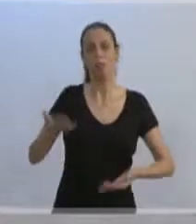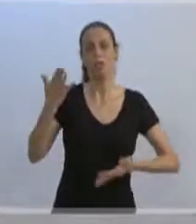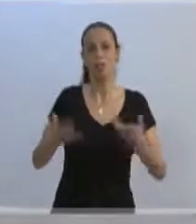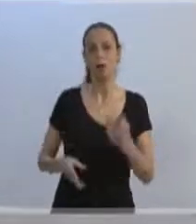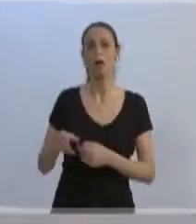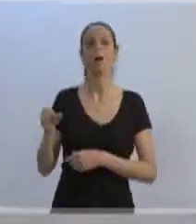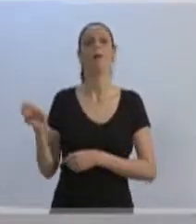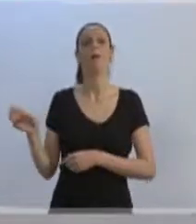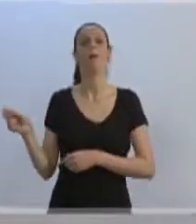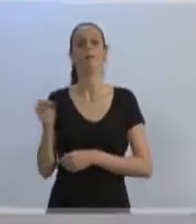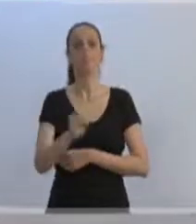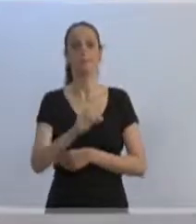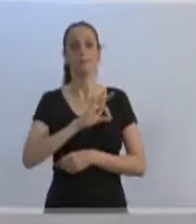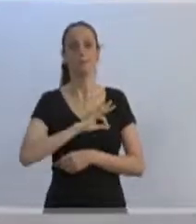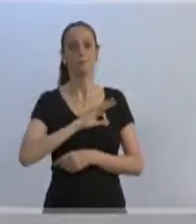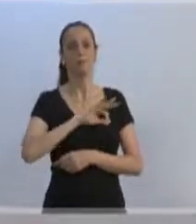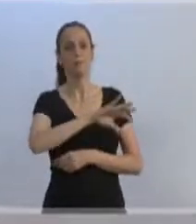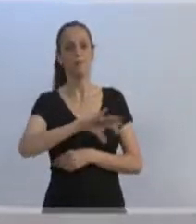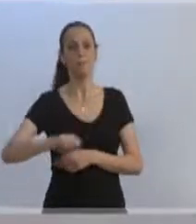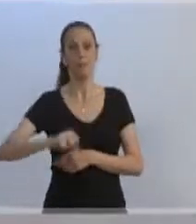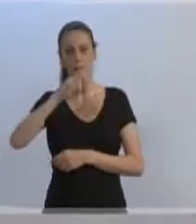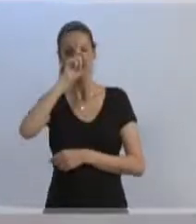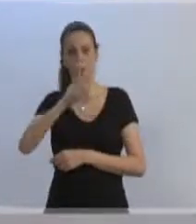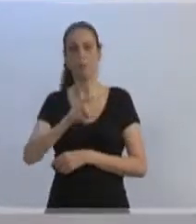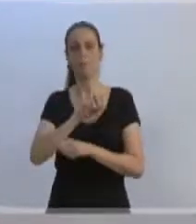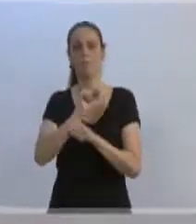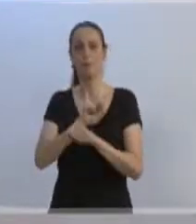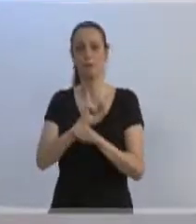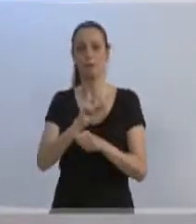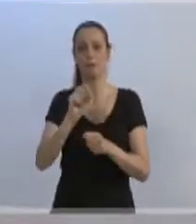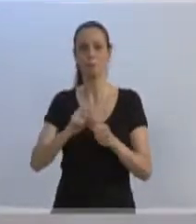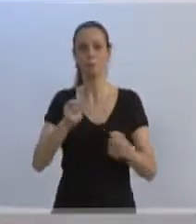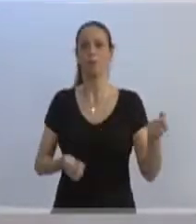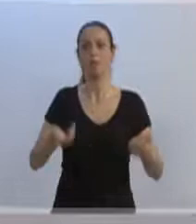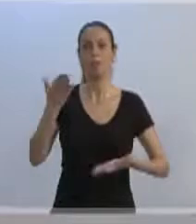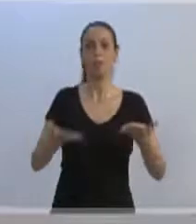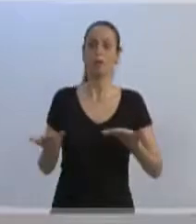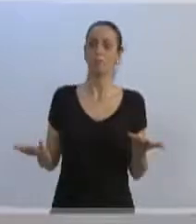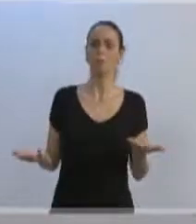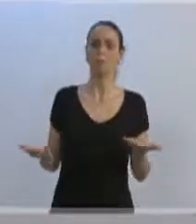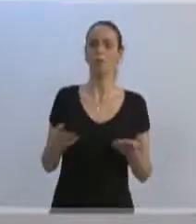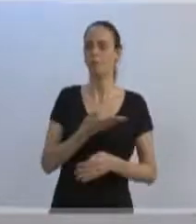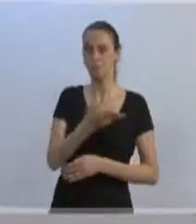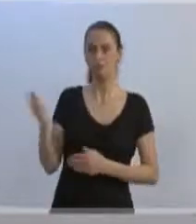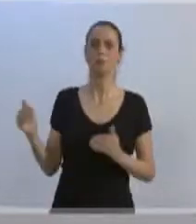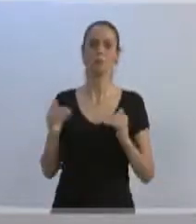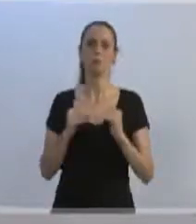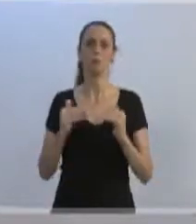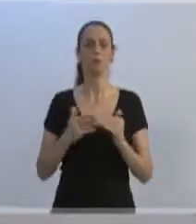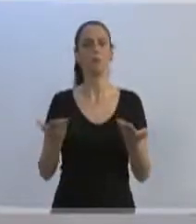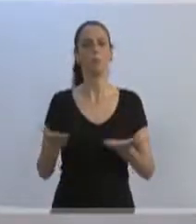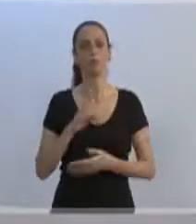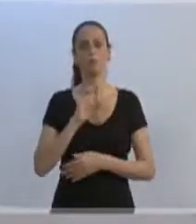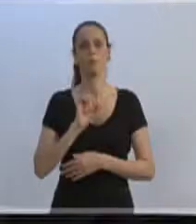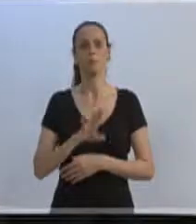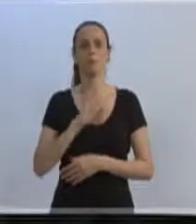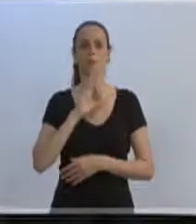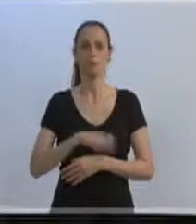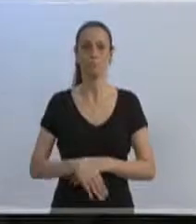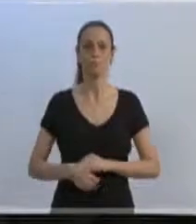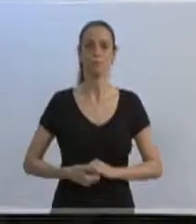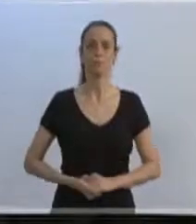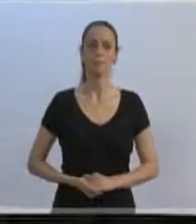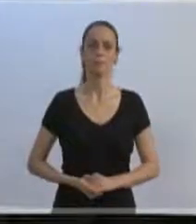também é atribuição do estado também fica na mesma fica na mesma via ela será necessário muito boa tarde a todos